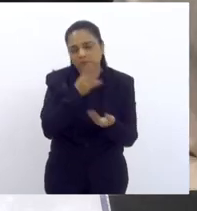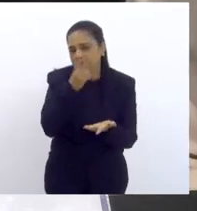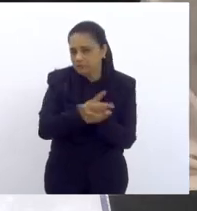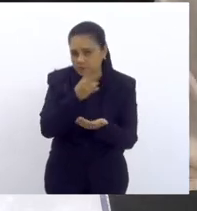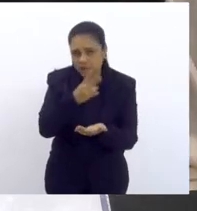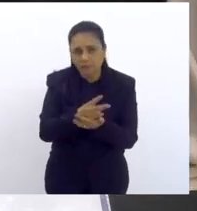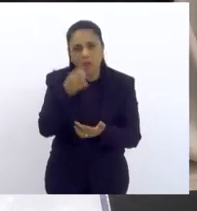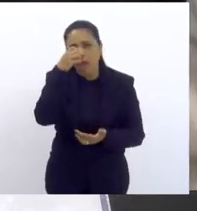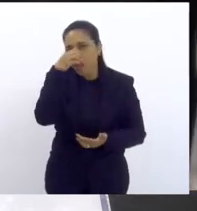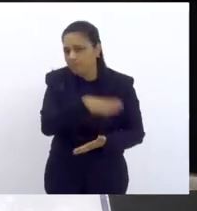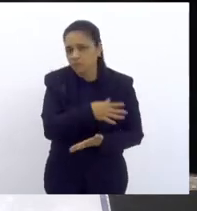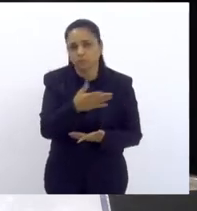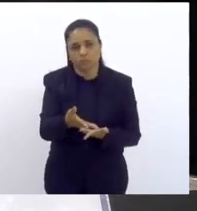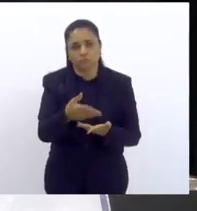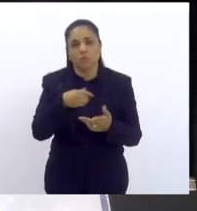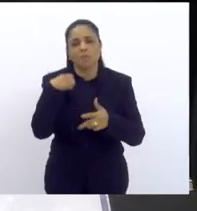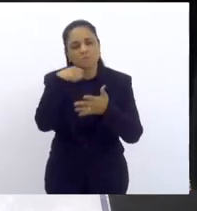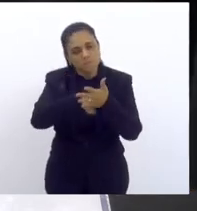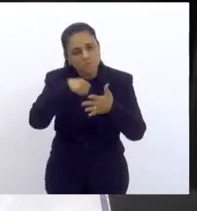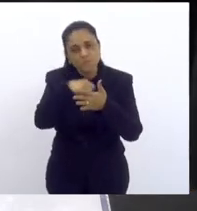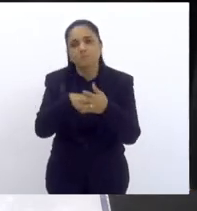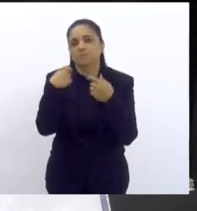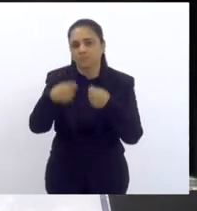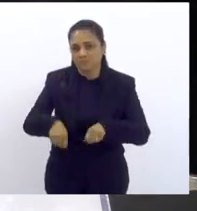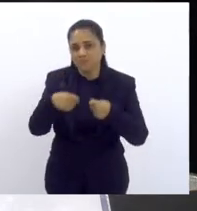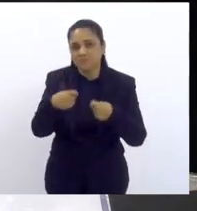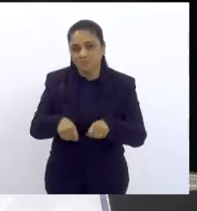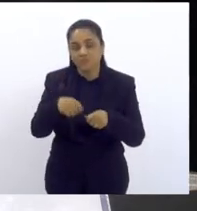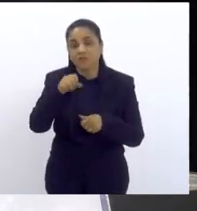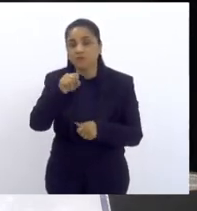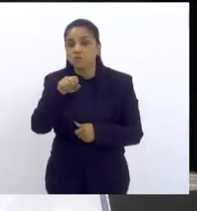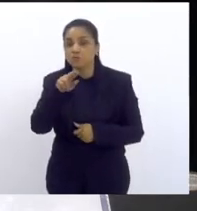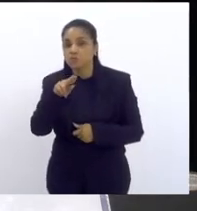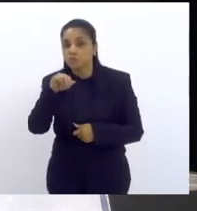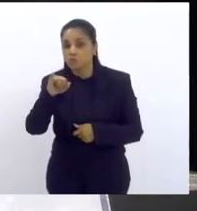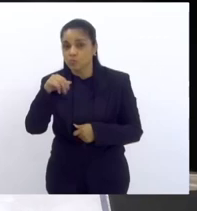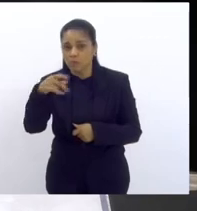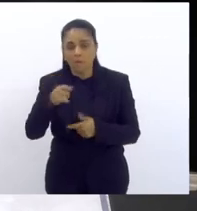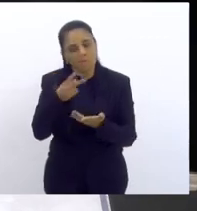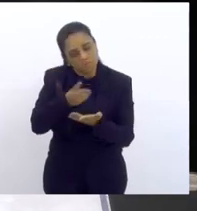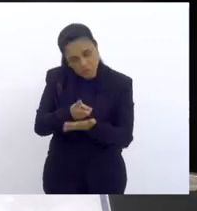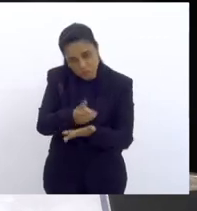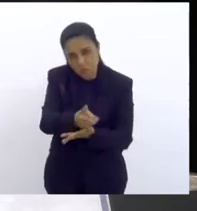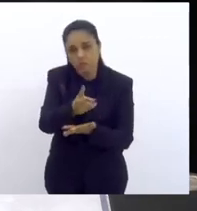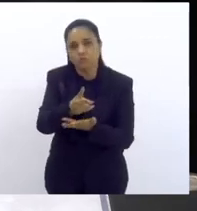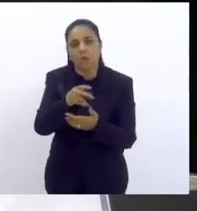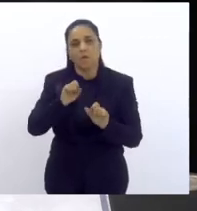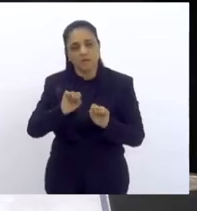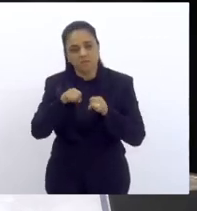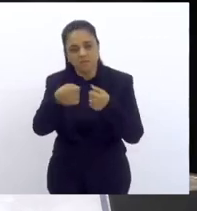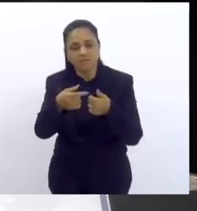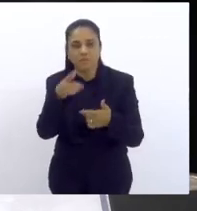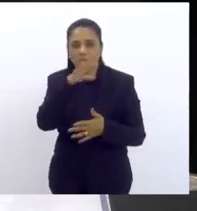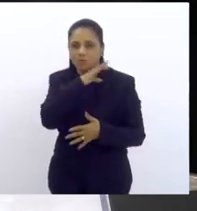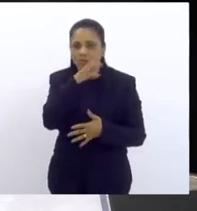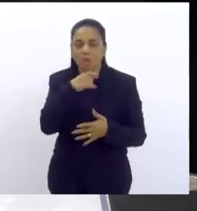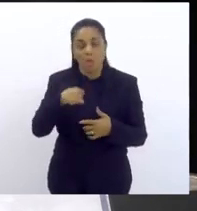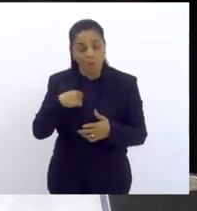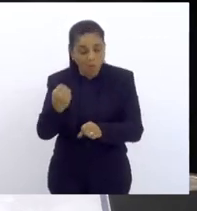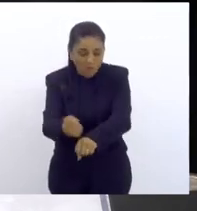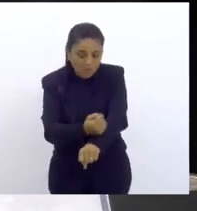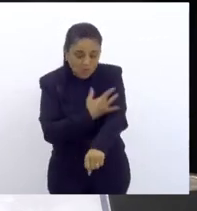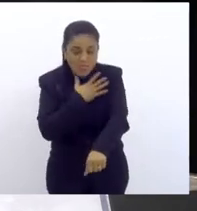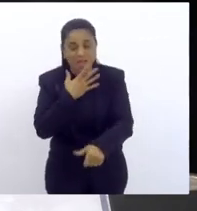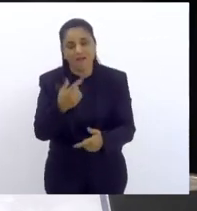isso então nós temos que lutar a suipa tem que continuar eu não vou falar muito não que eu tô emocionada